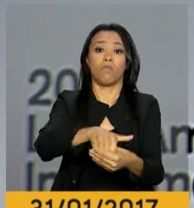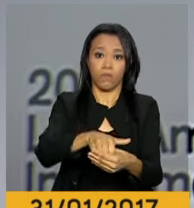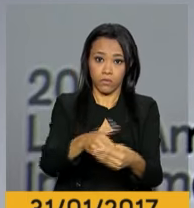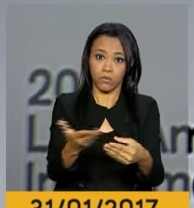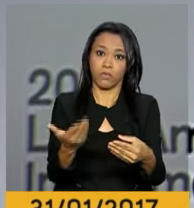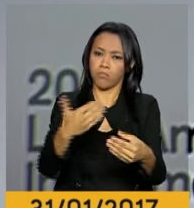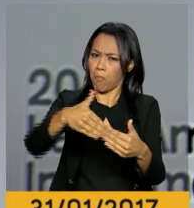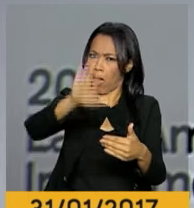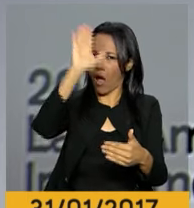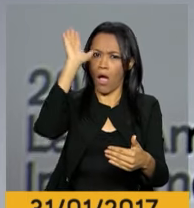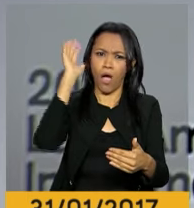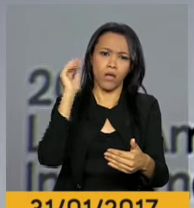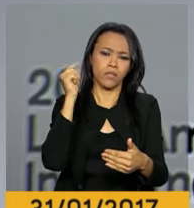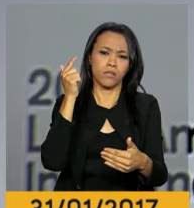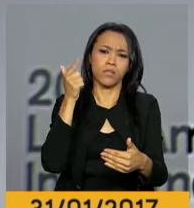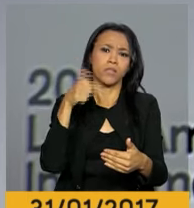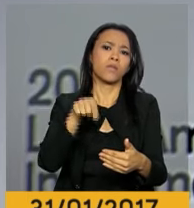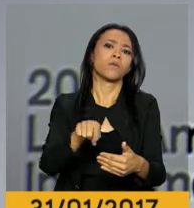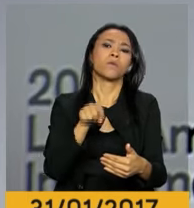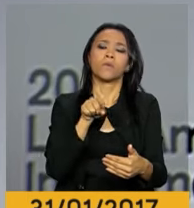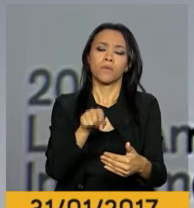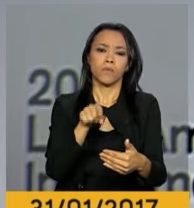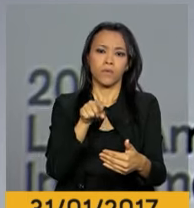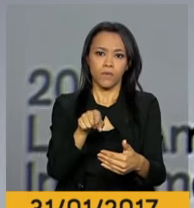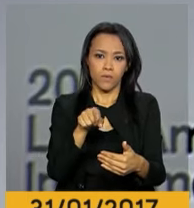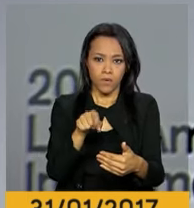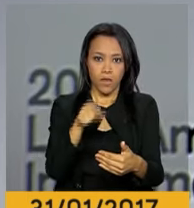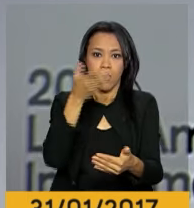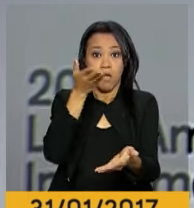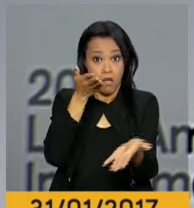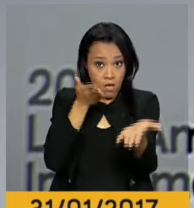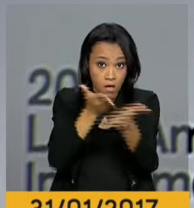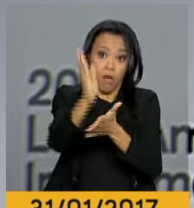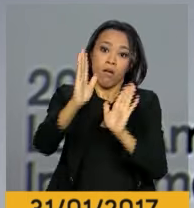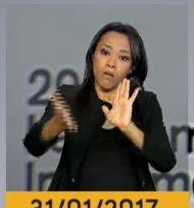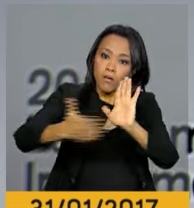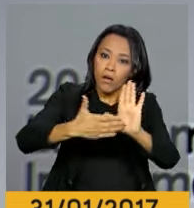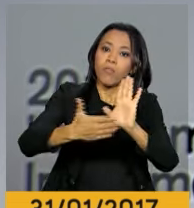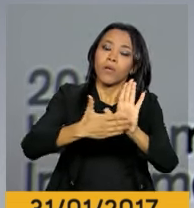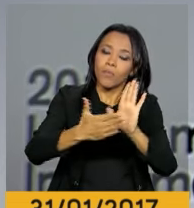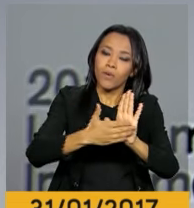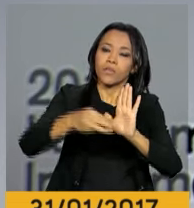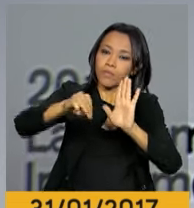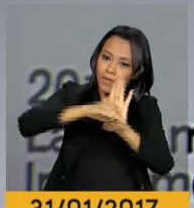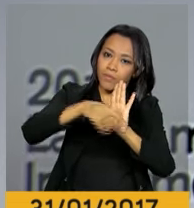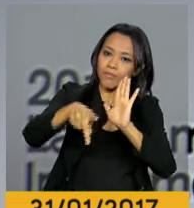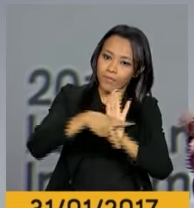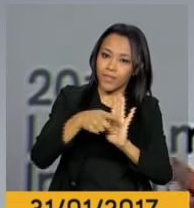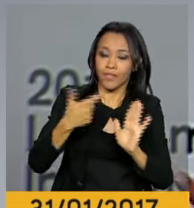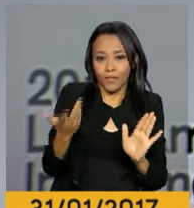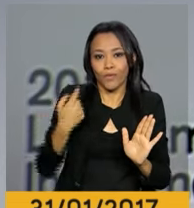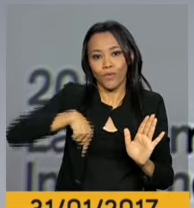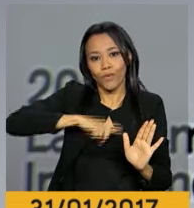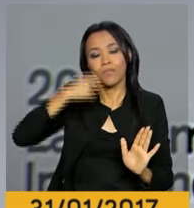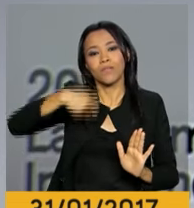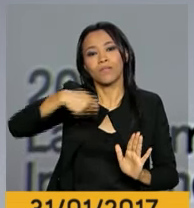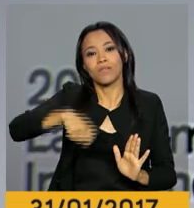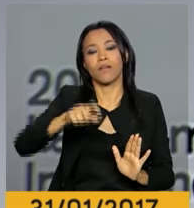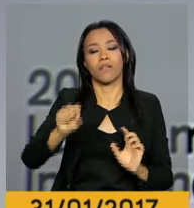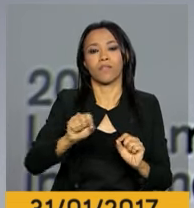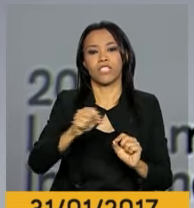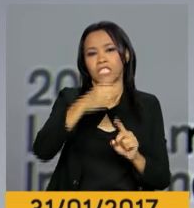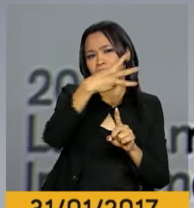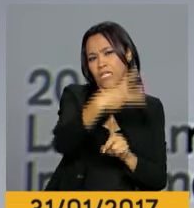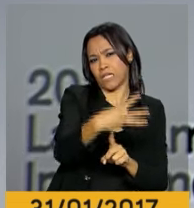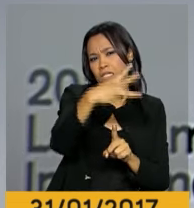necessários para propor uma para aprovar uma proposta de emenda constitucional nós precisávamos na câmara de